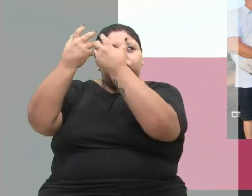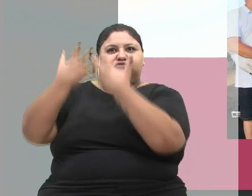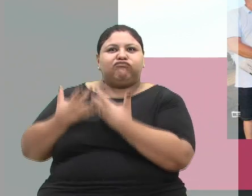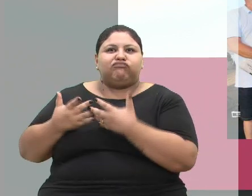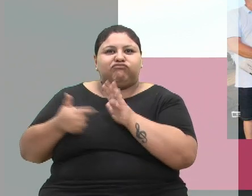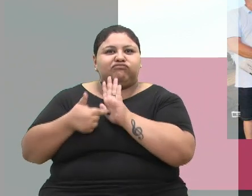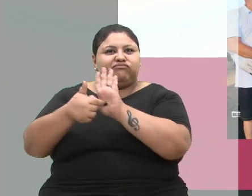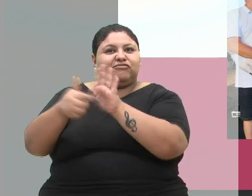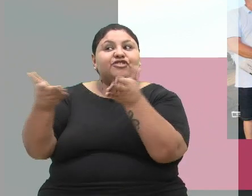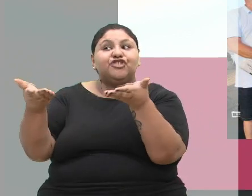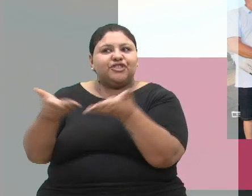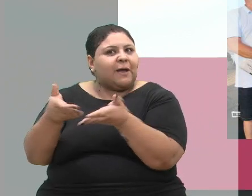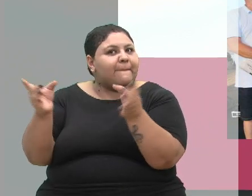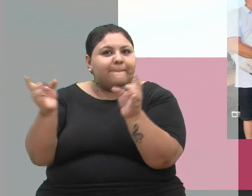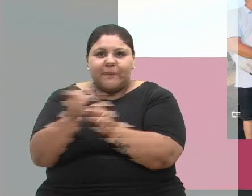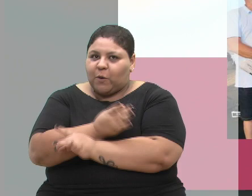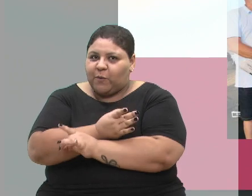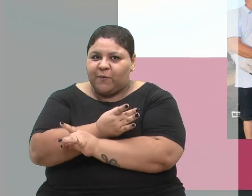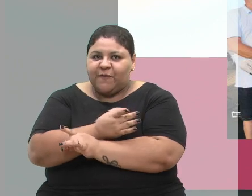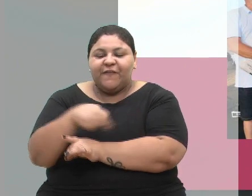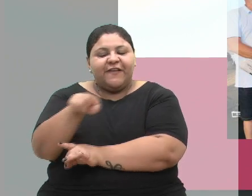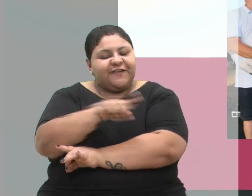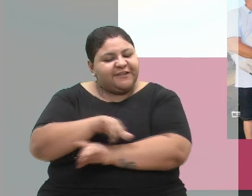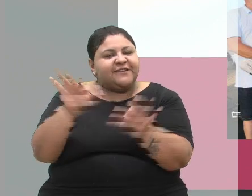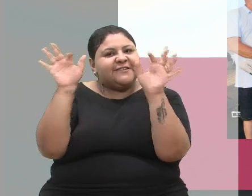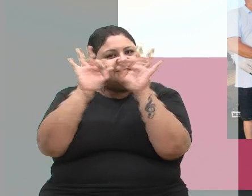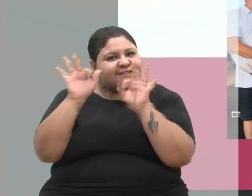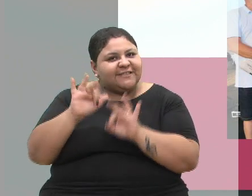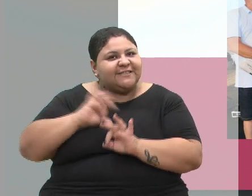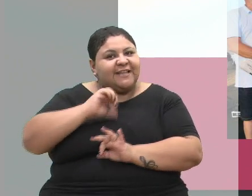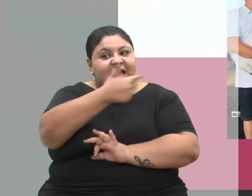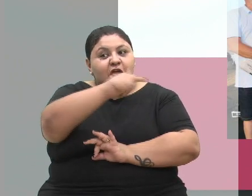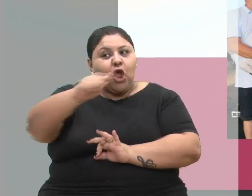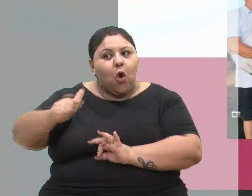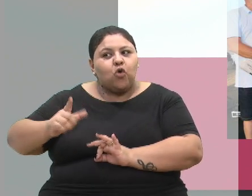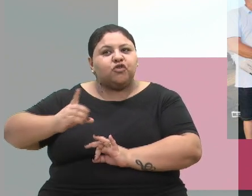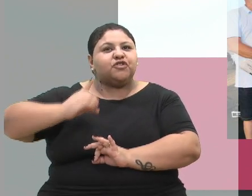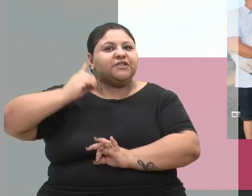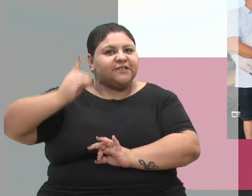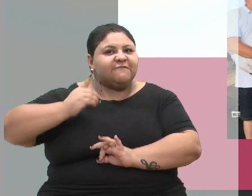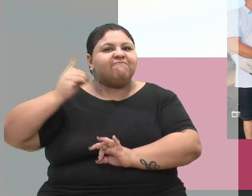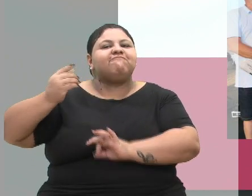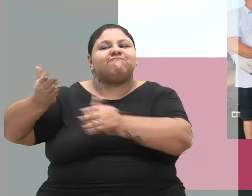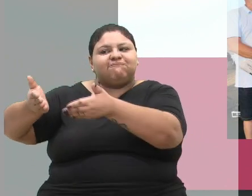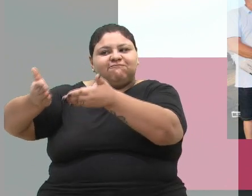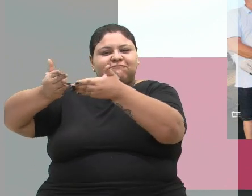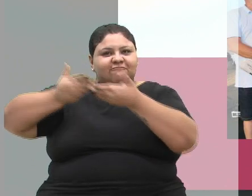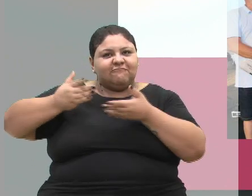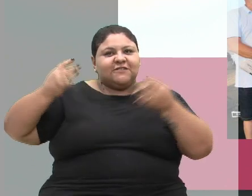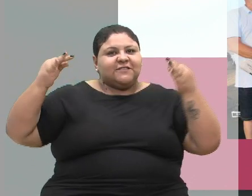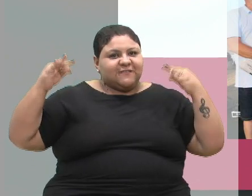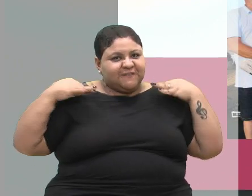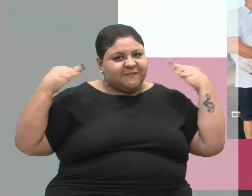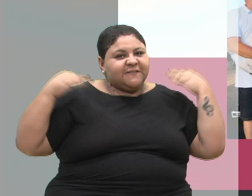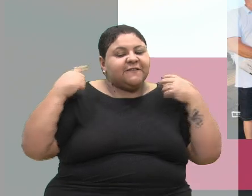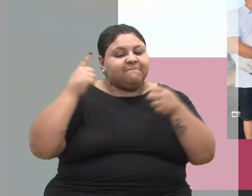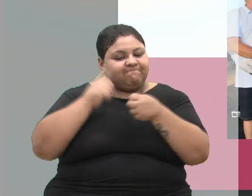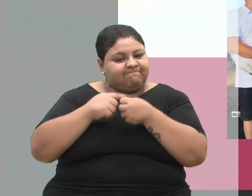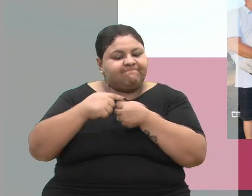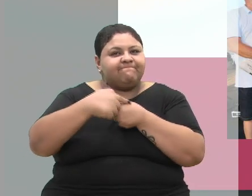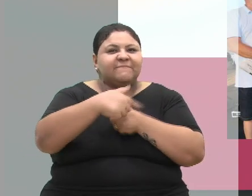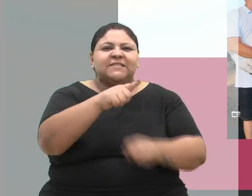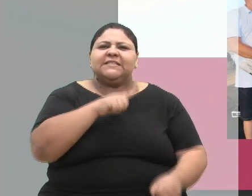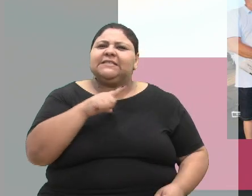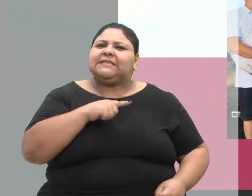foi atendido. Então, a gente fica feliz que tenham outros deputados também que atendam, né, eventos do turismo da nossa cidade. A gente ainda tem